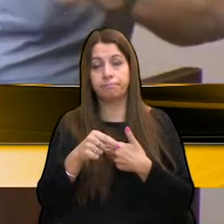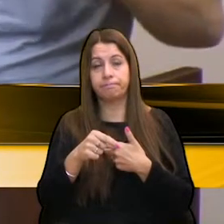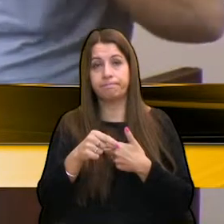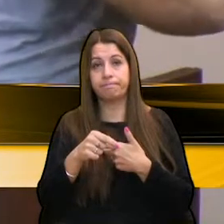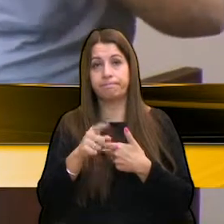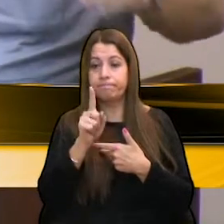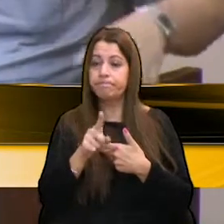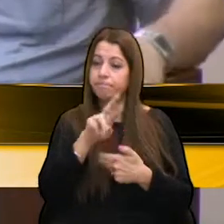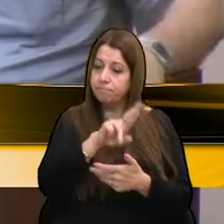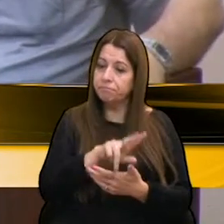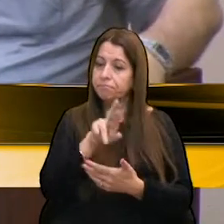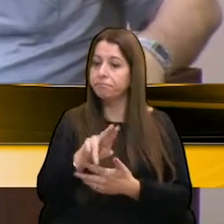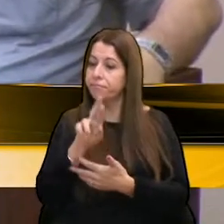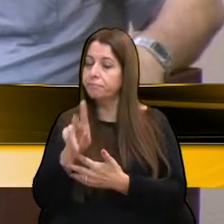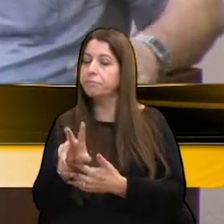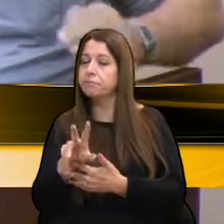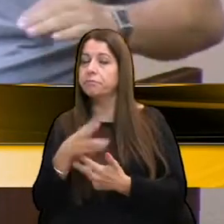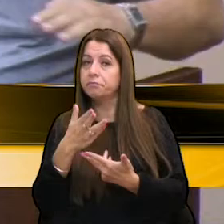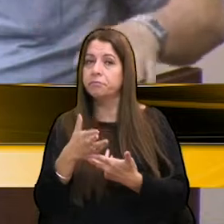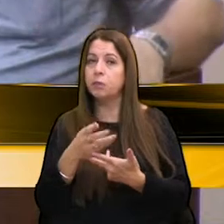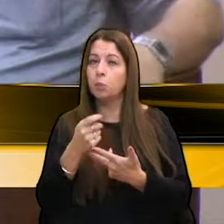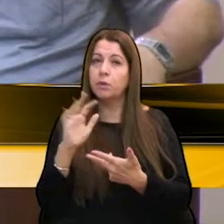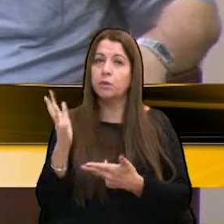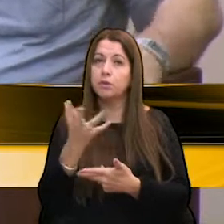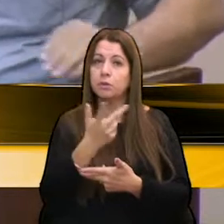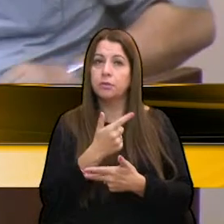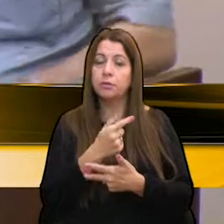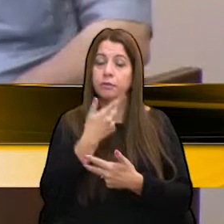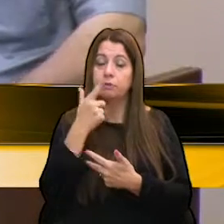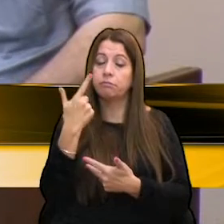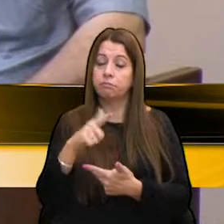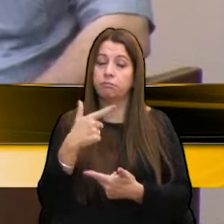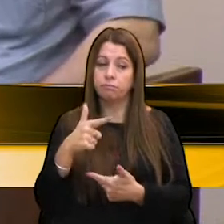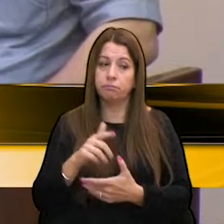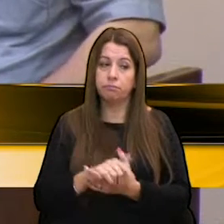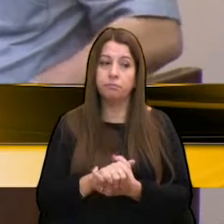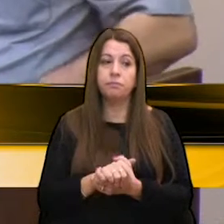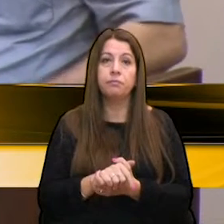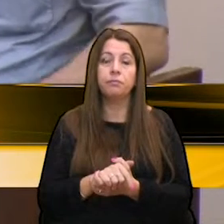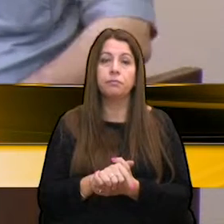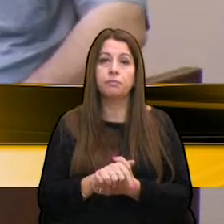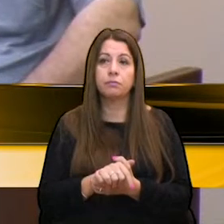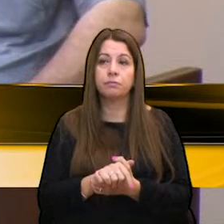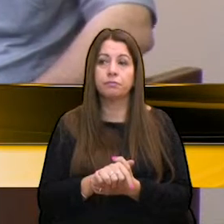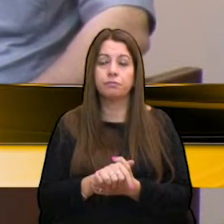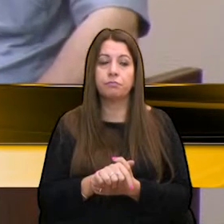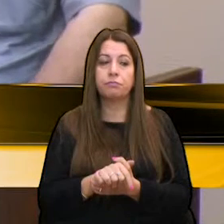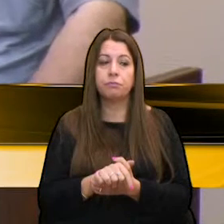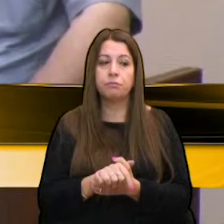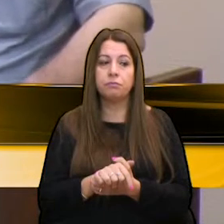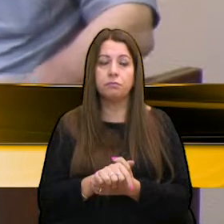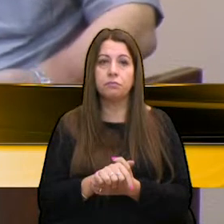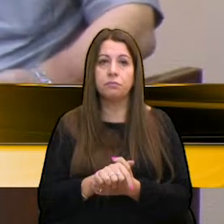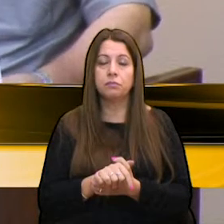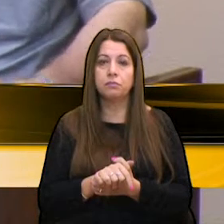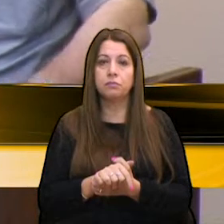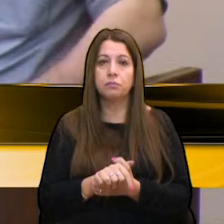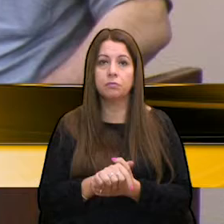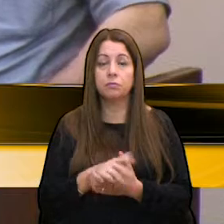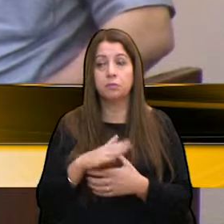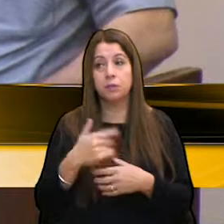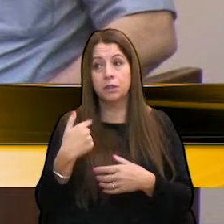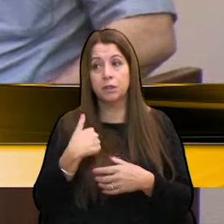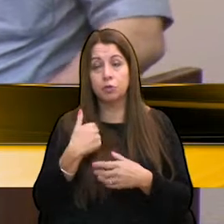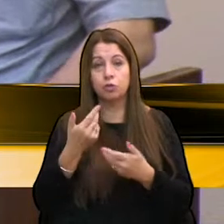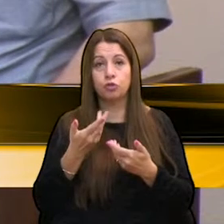assuntos um diferente do outro, tal, né? A maioria estão se repetindo, né? Mas eu já